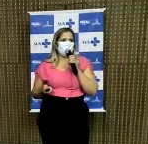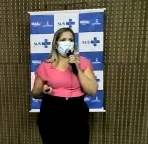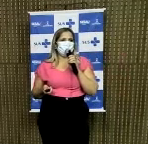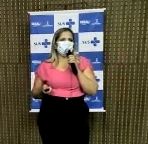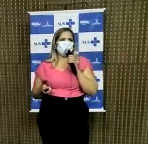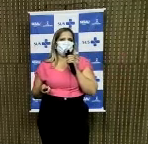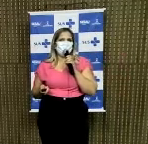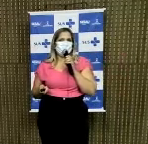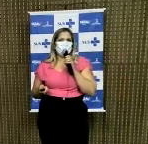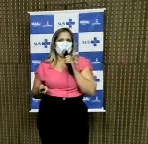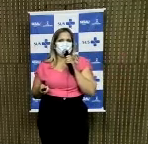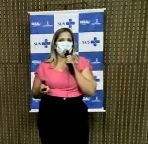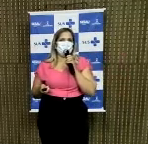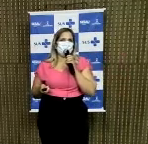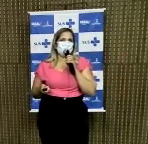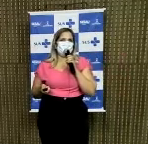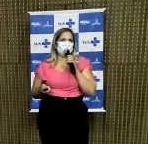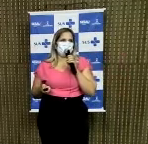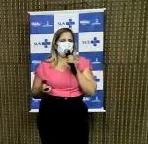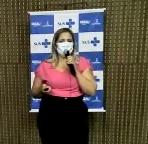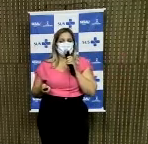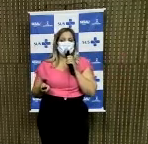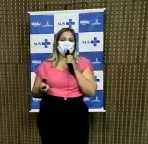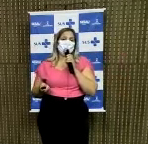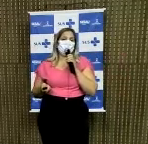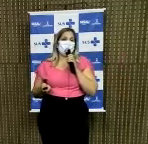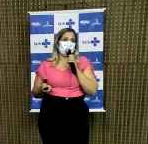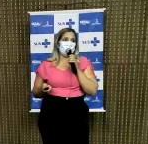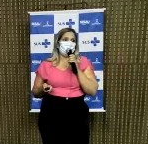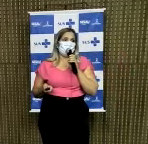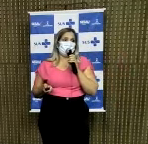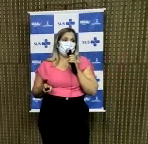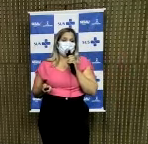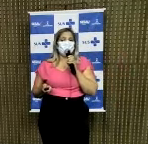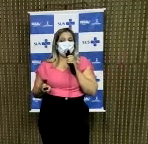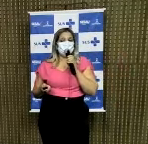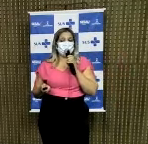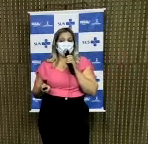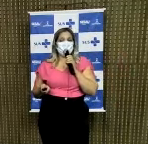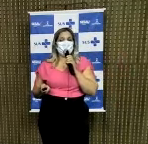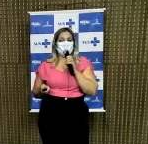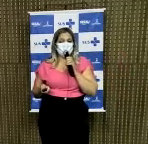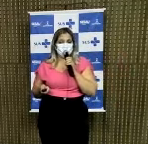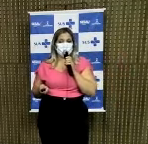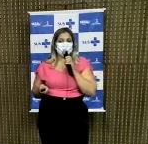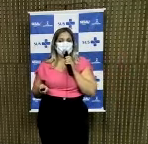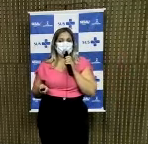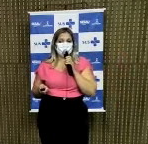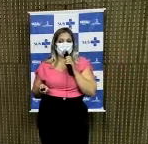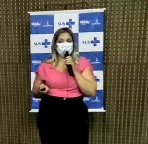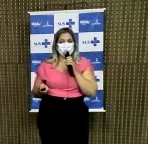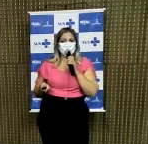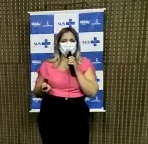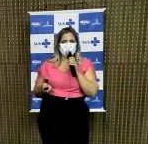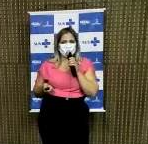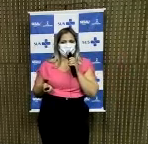e nutrição, a gente sabe que está muita evidência, a gente sabe que a nossa área é uma área que ela tem um grande percentual de pacientes